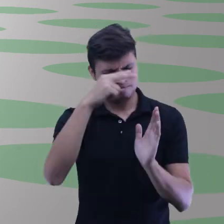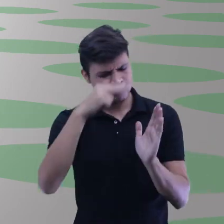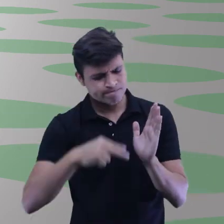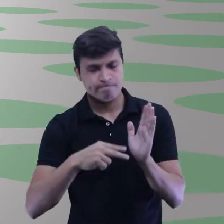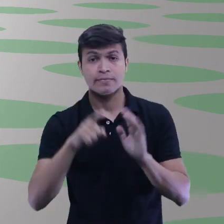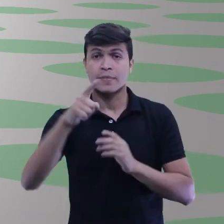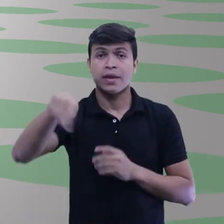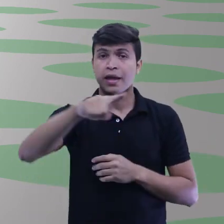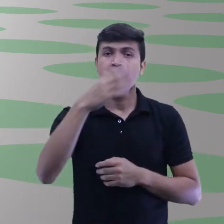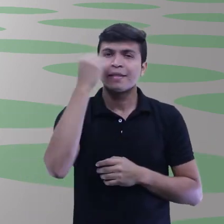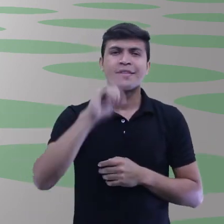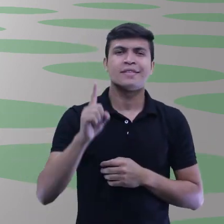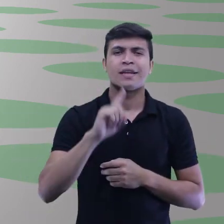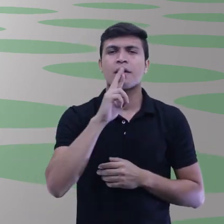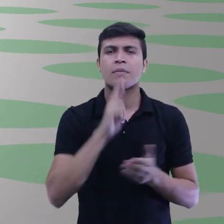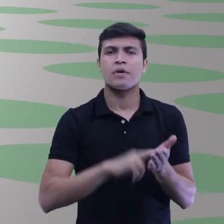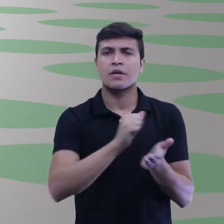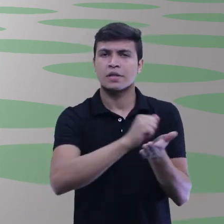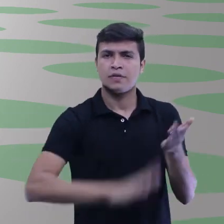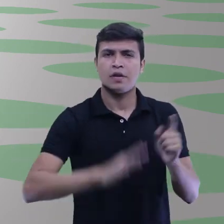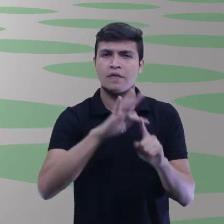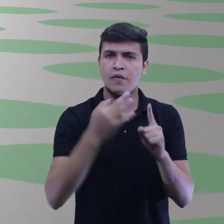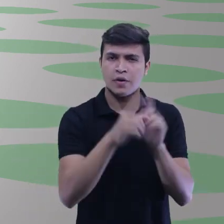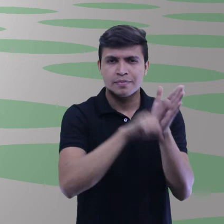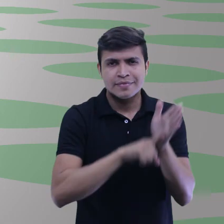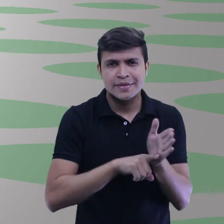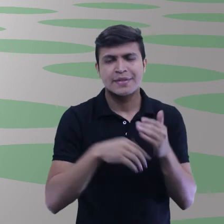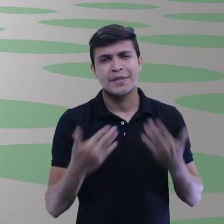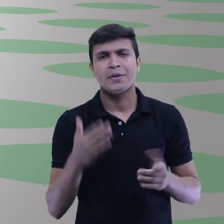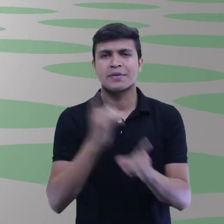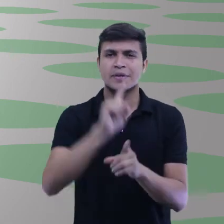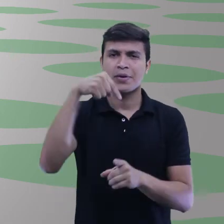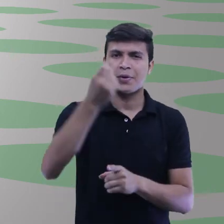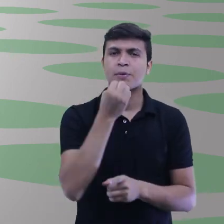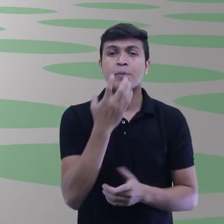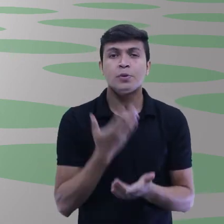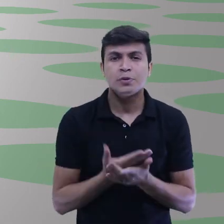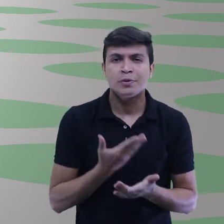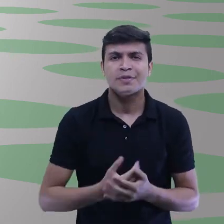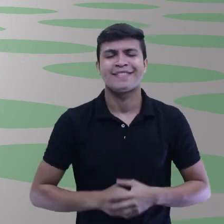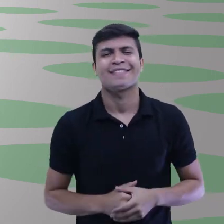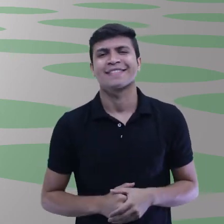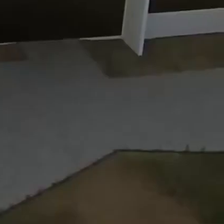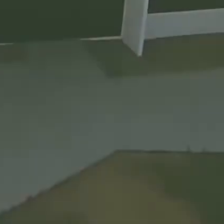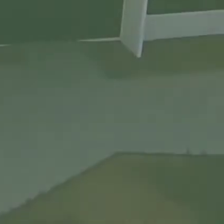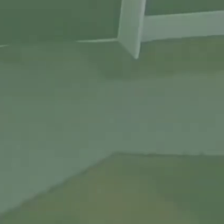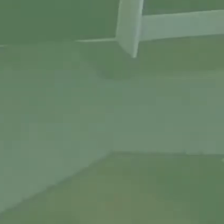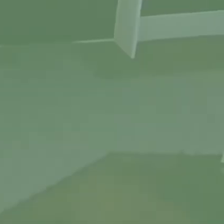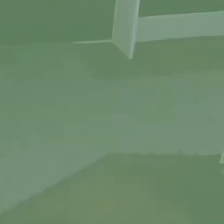Tá, não esqueça de realizar as atividades do módulo, fórum e portfólio. Bem, pessoal, até mais e bom estudo para todos.